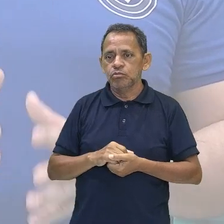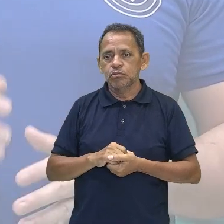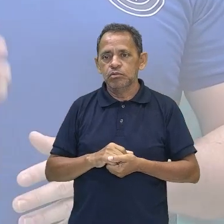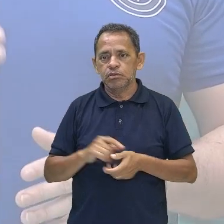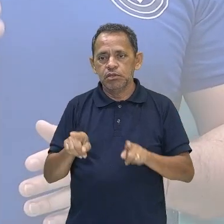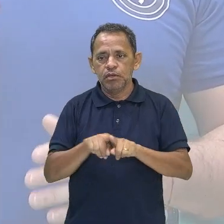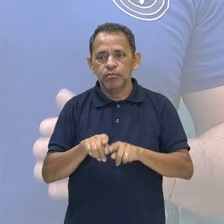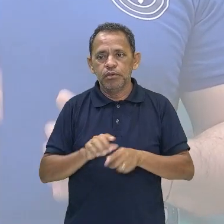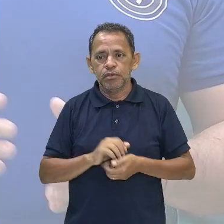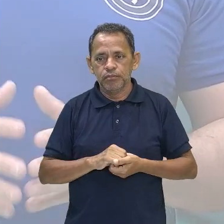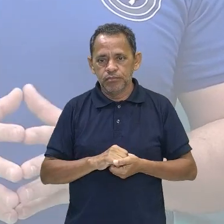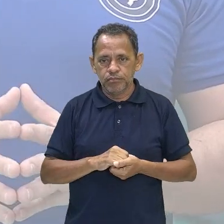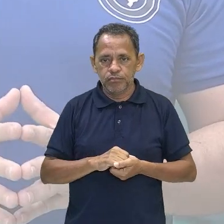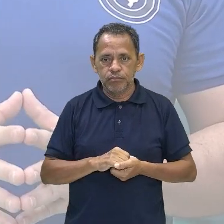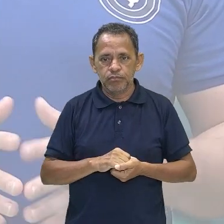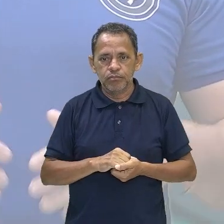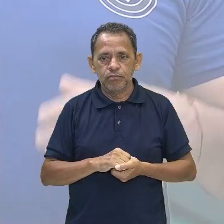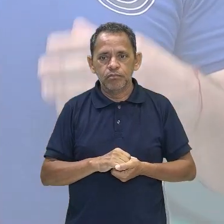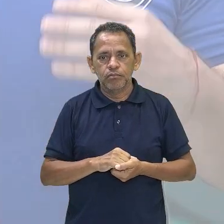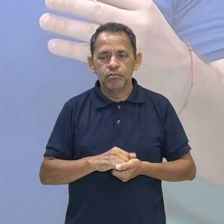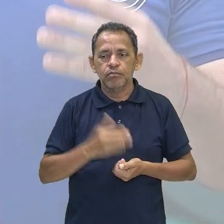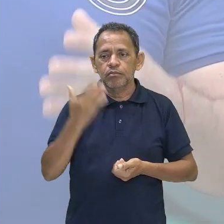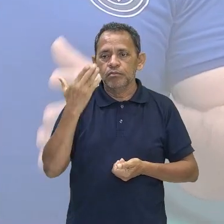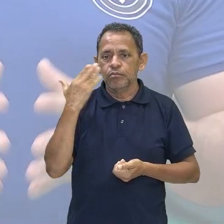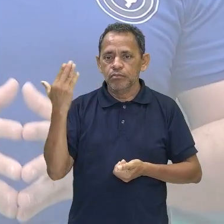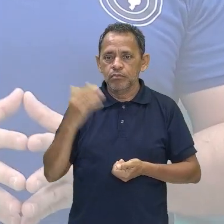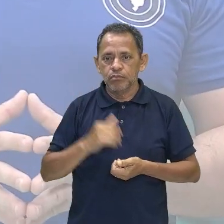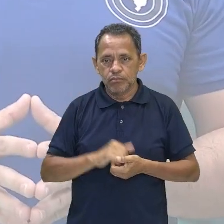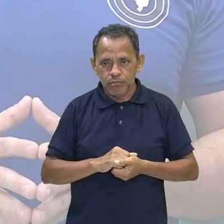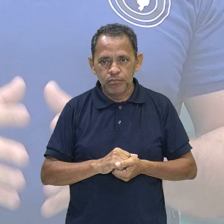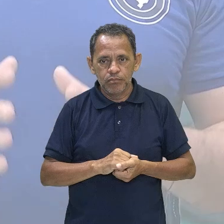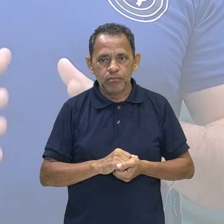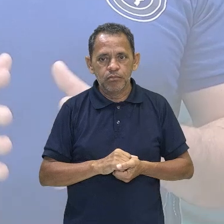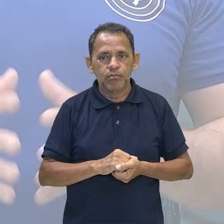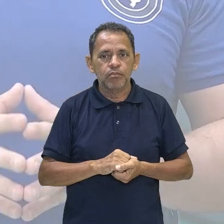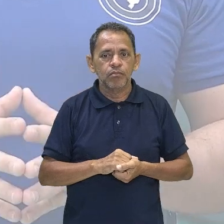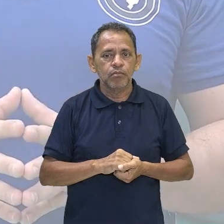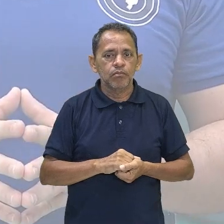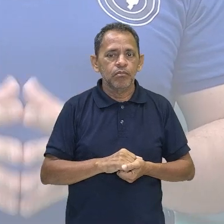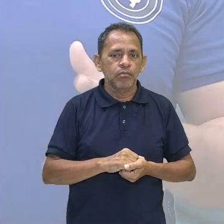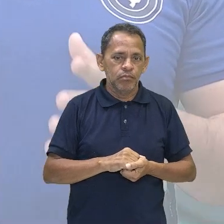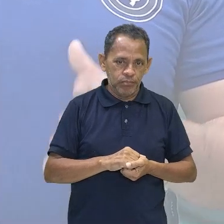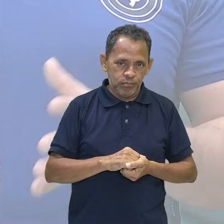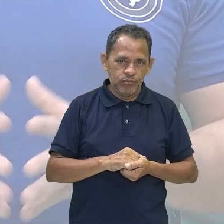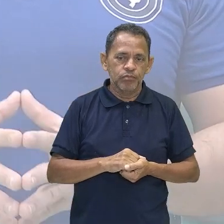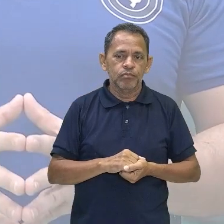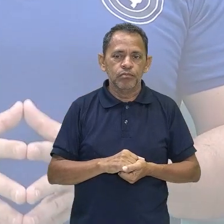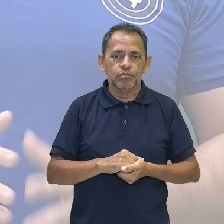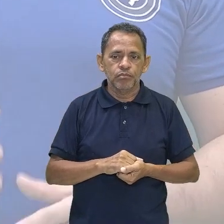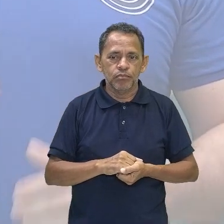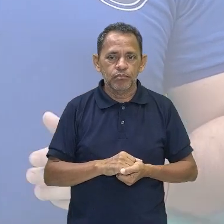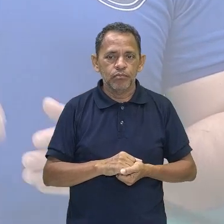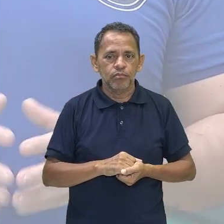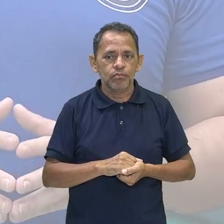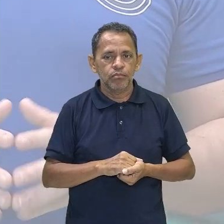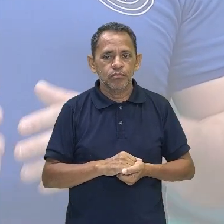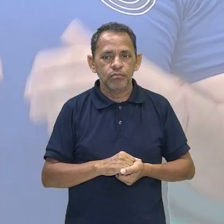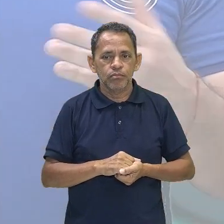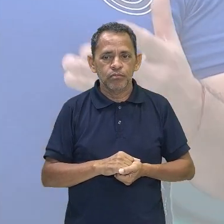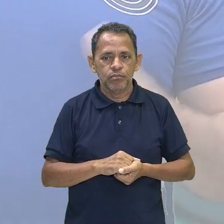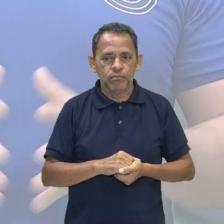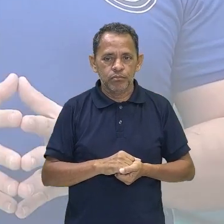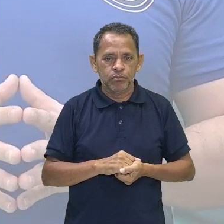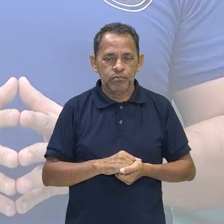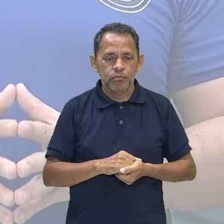escuro. Nós temos aí o subject, o main verb, que é o ing, com o ing, e o complement,